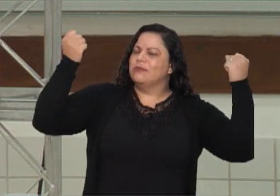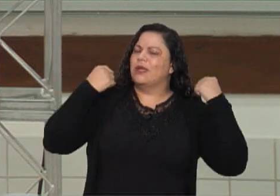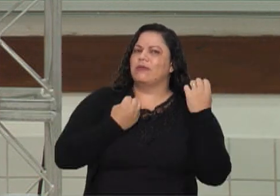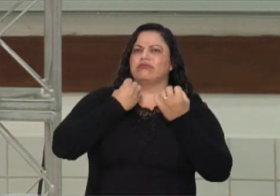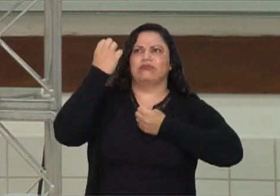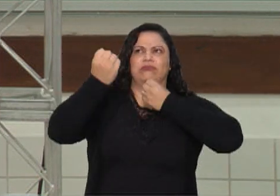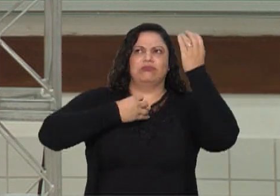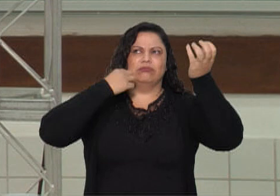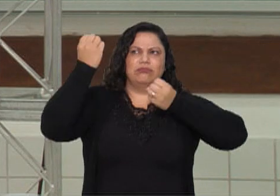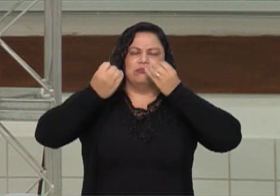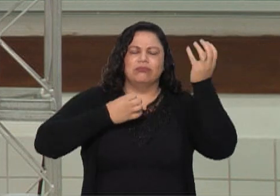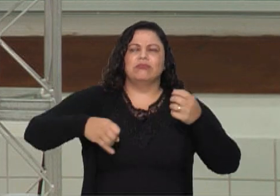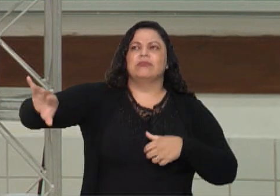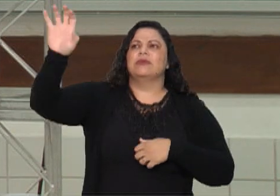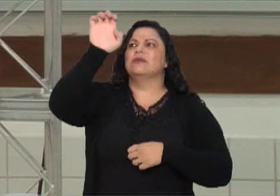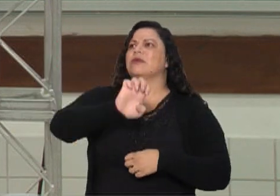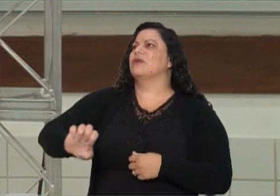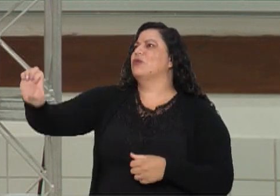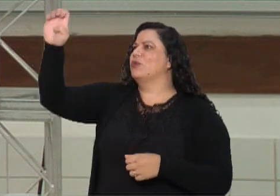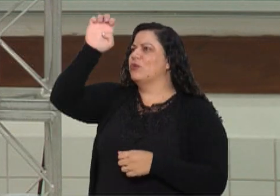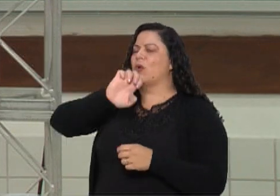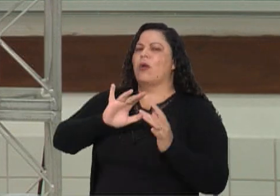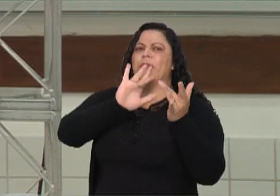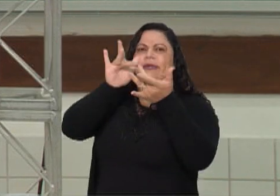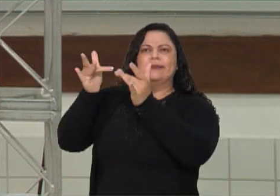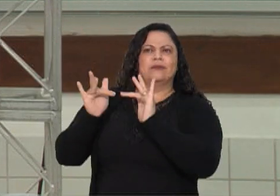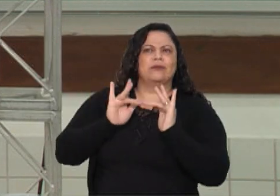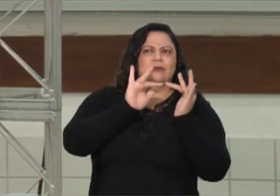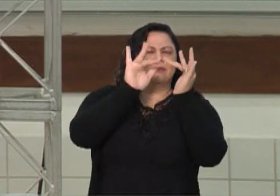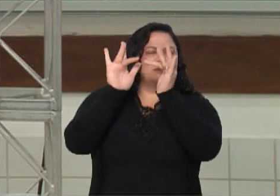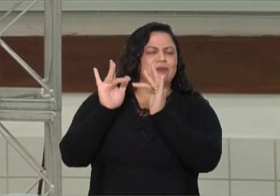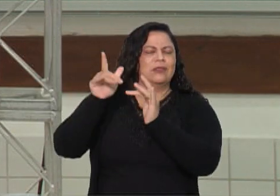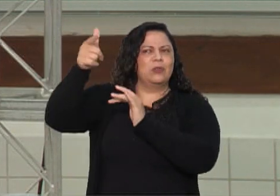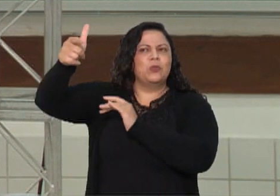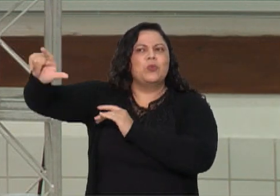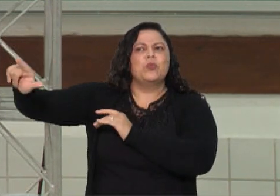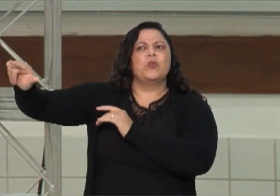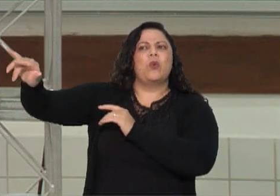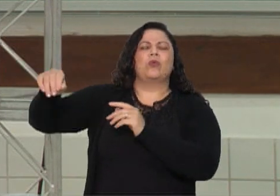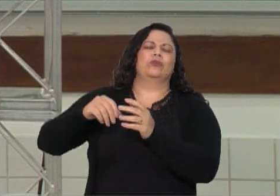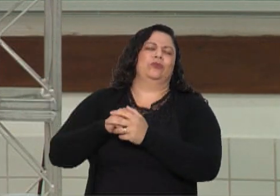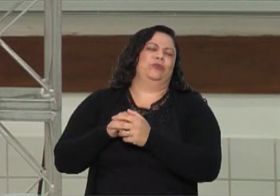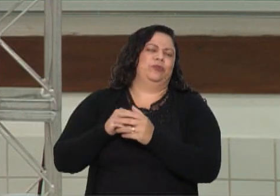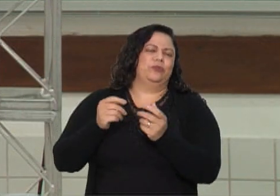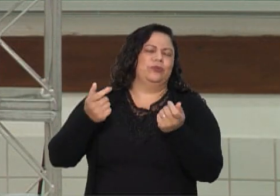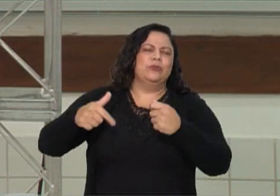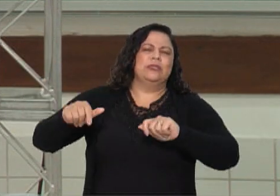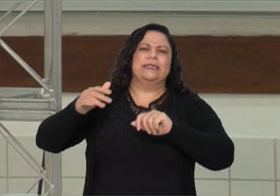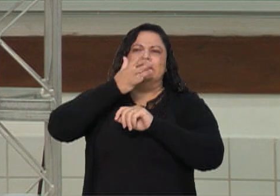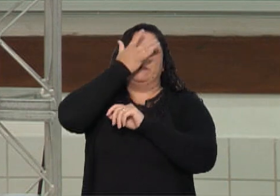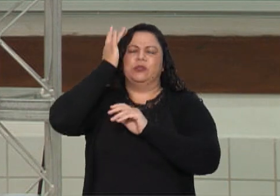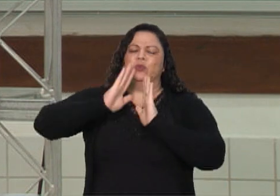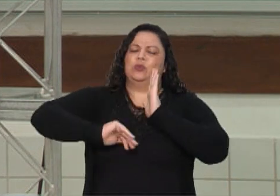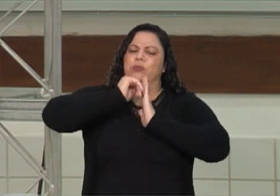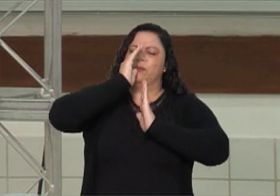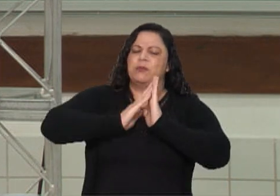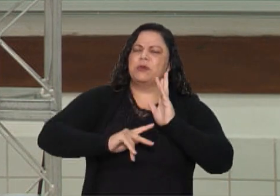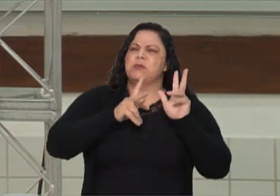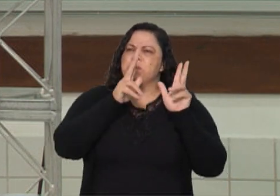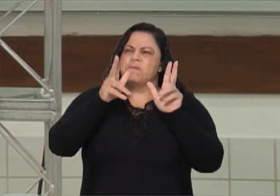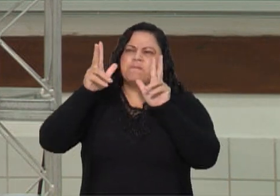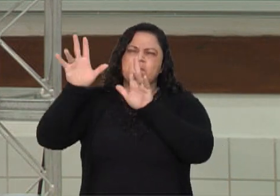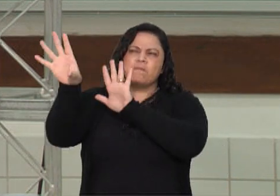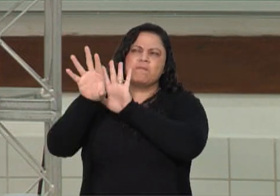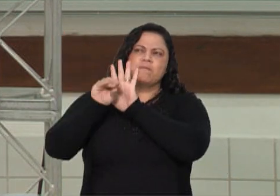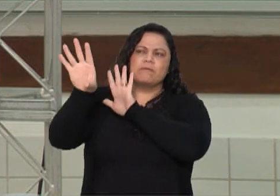para fora, foi para a Europa e teve contato com outros artistas, ele se influenciou pelos murais. E os murais tiveram